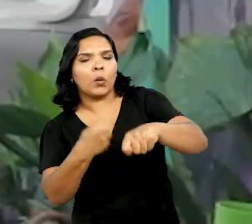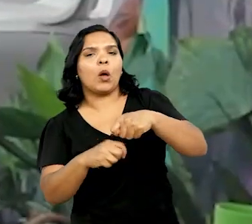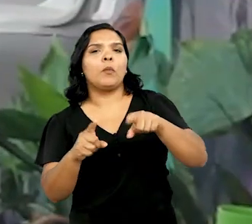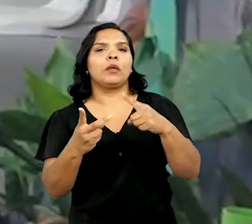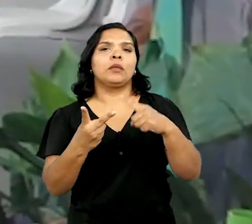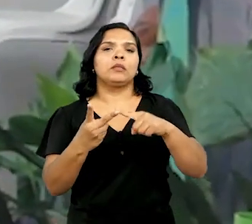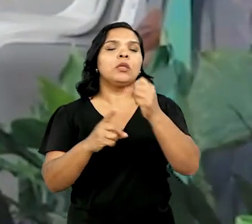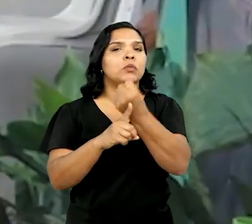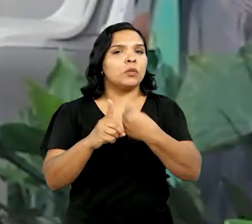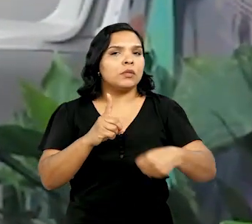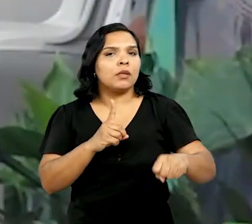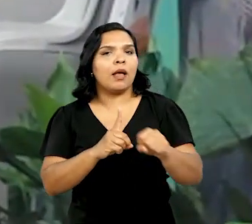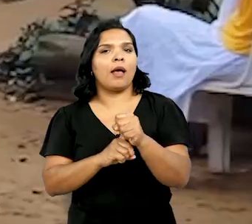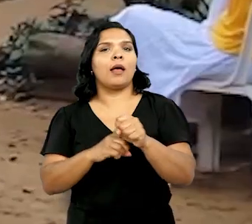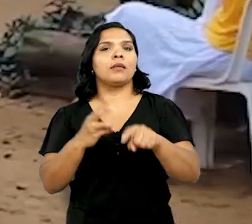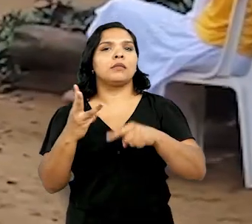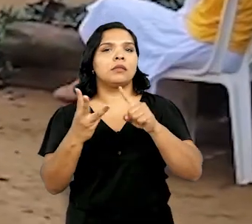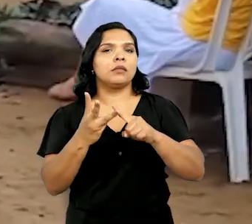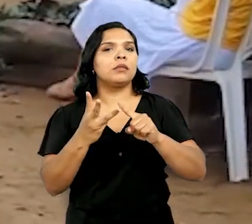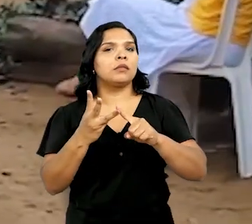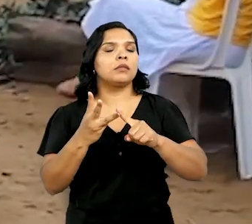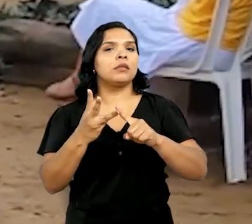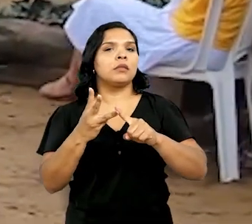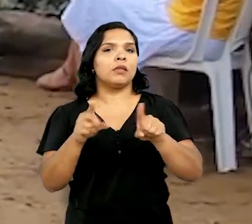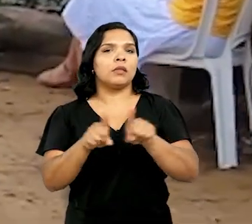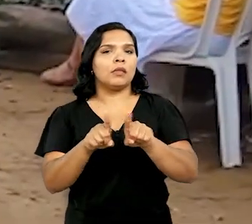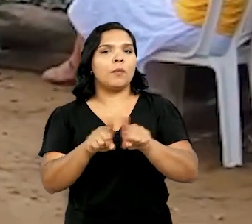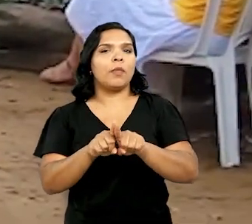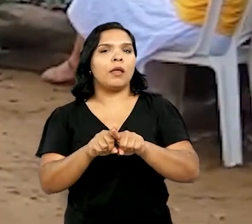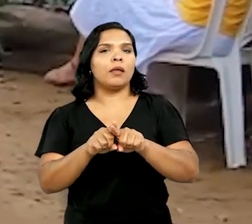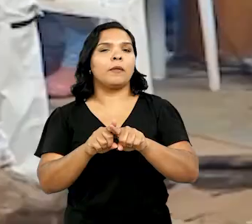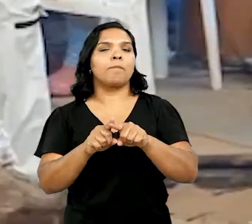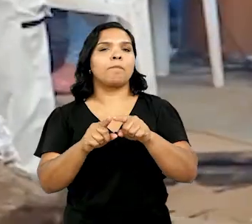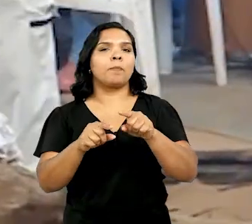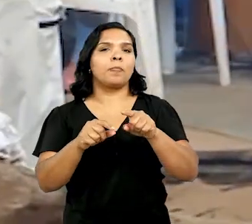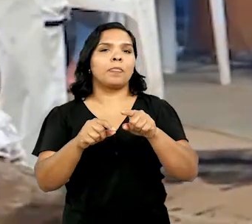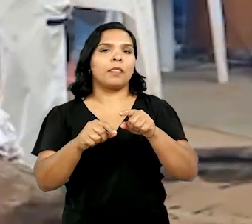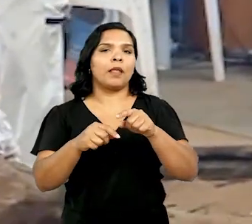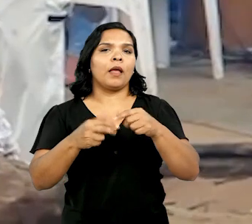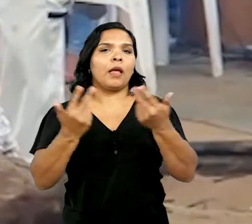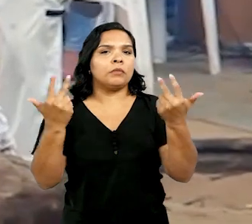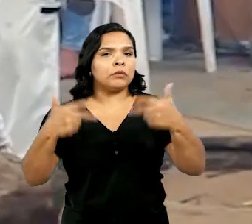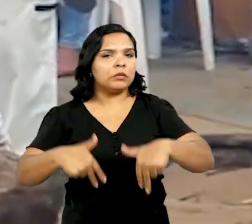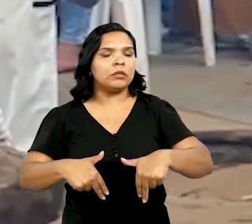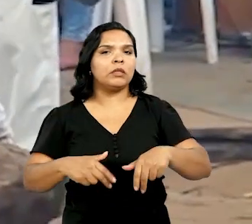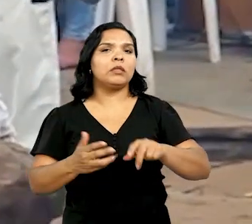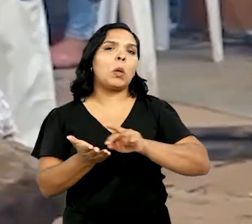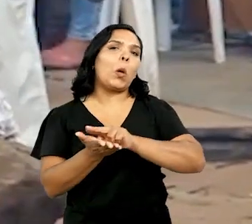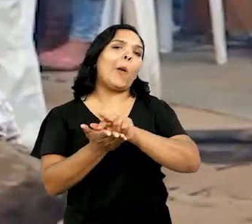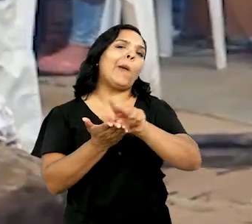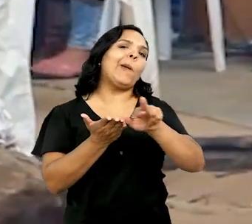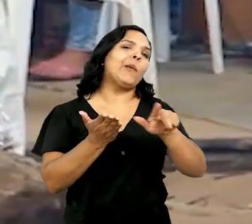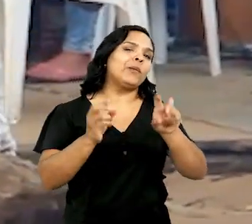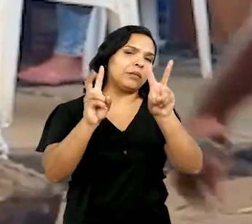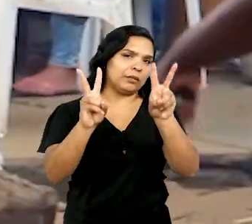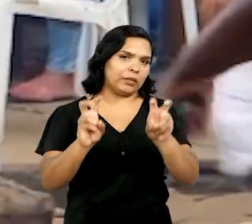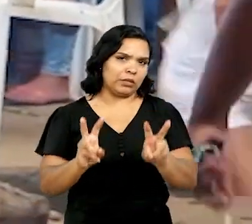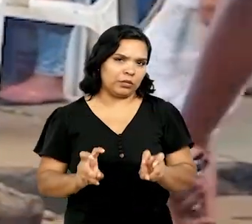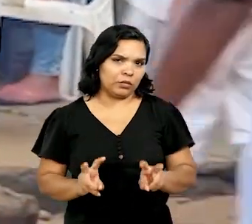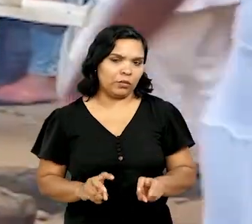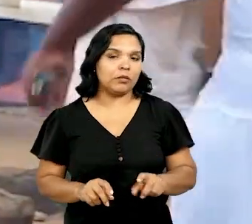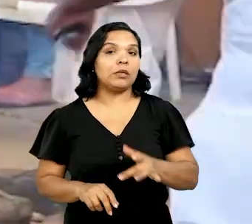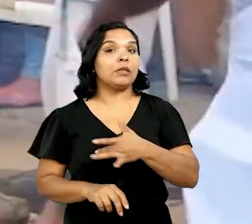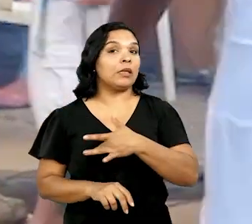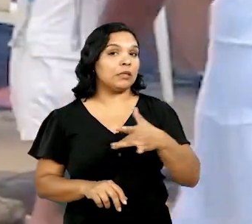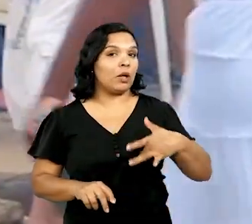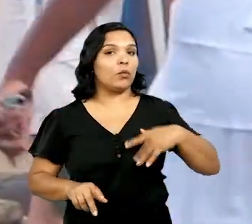questões sociais, questões étnicas e atravessados por outras questões, né? A